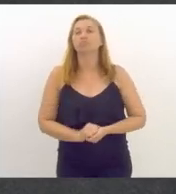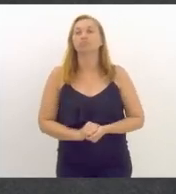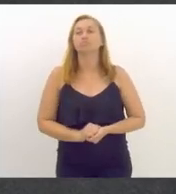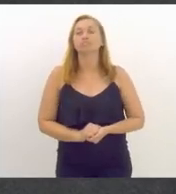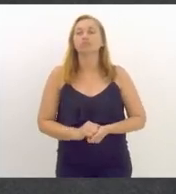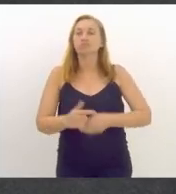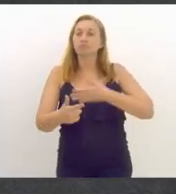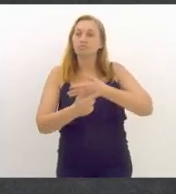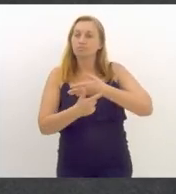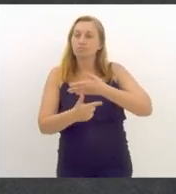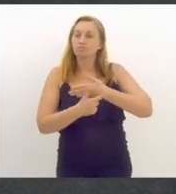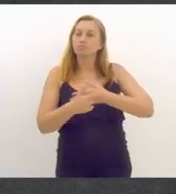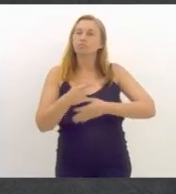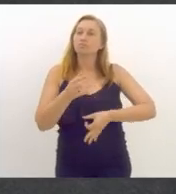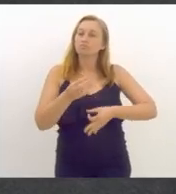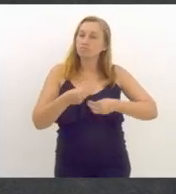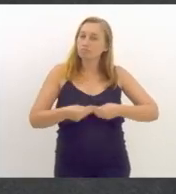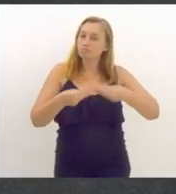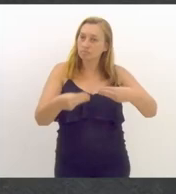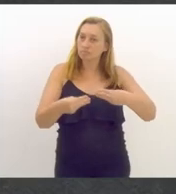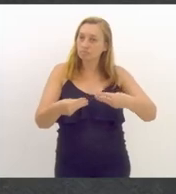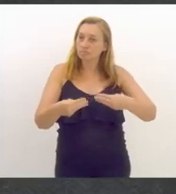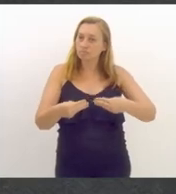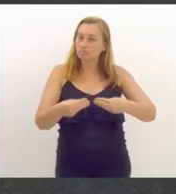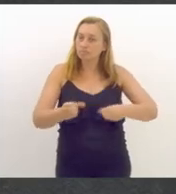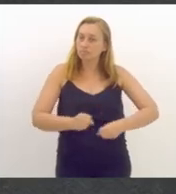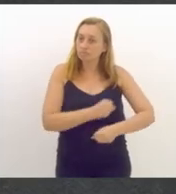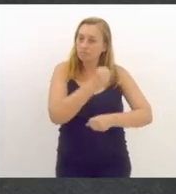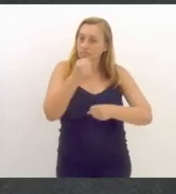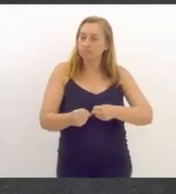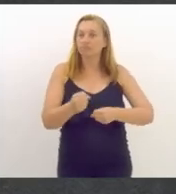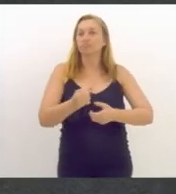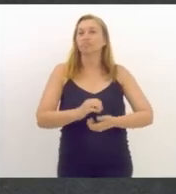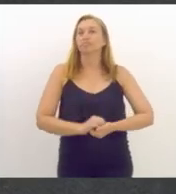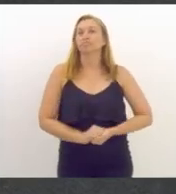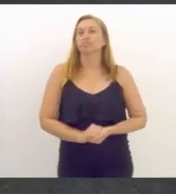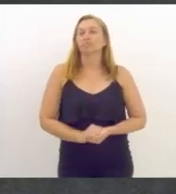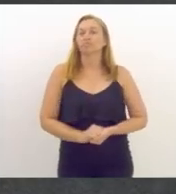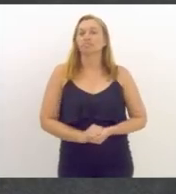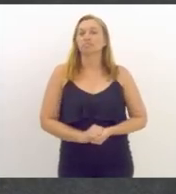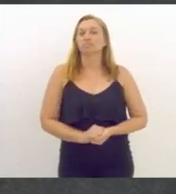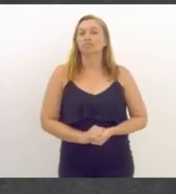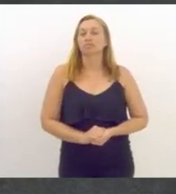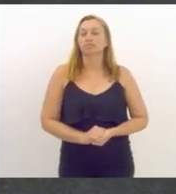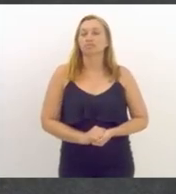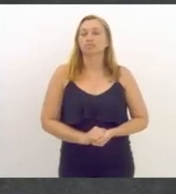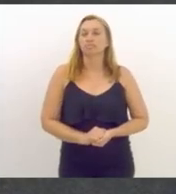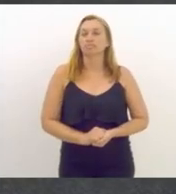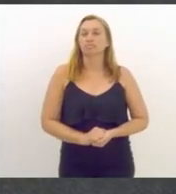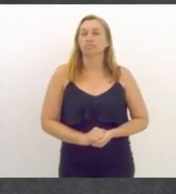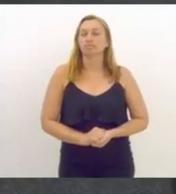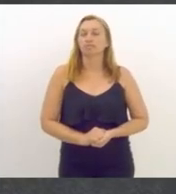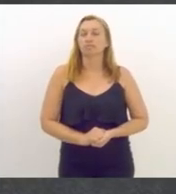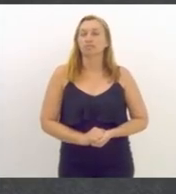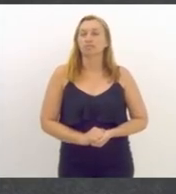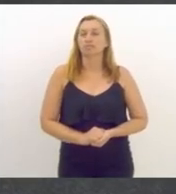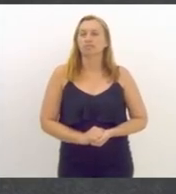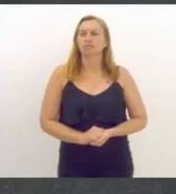que o papel do ministro é um poder e o ministro